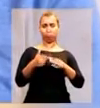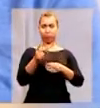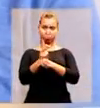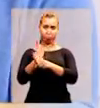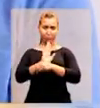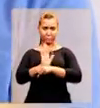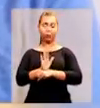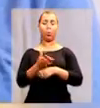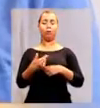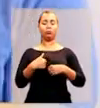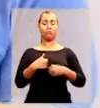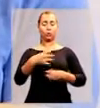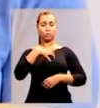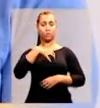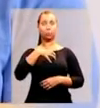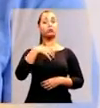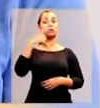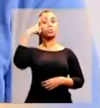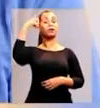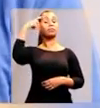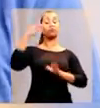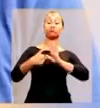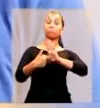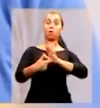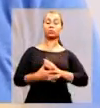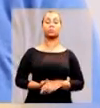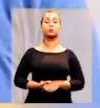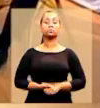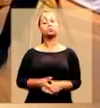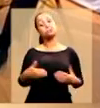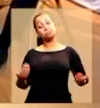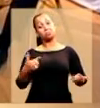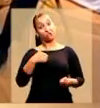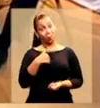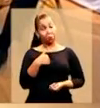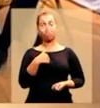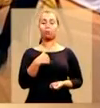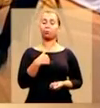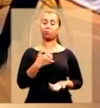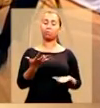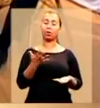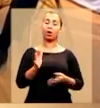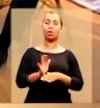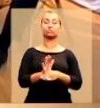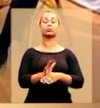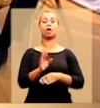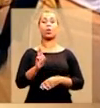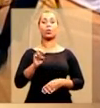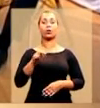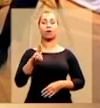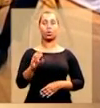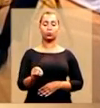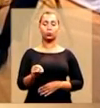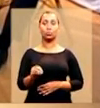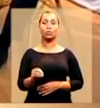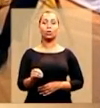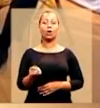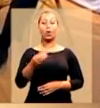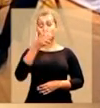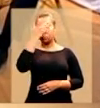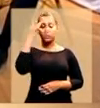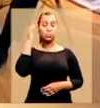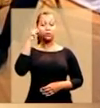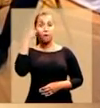é a forma onde a minha criatividade se manifesta. Certo. Eu, inclusive, para colaborar aí com o Reinaldo,